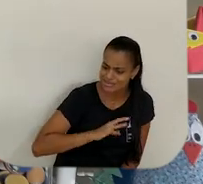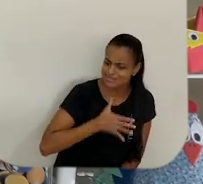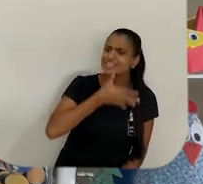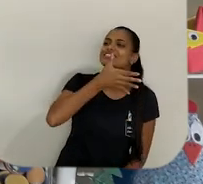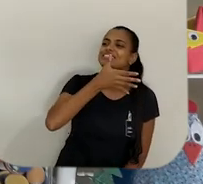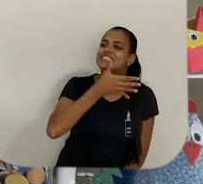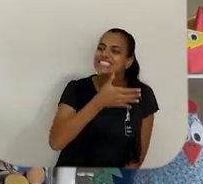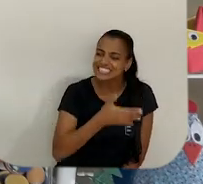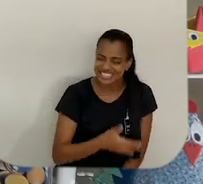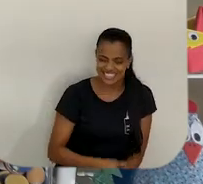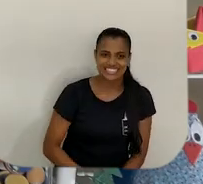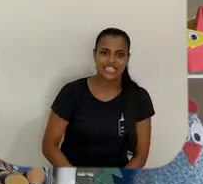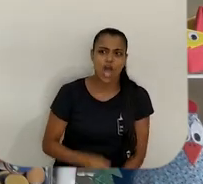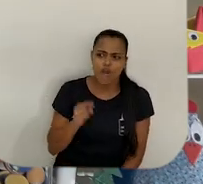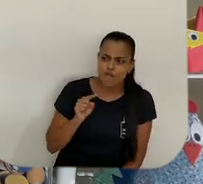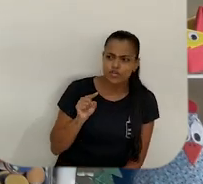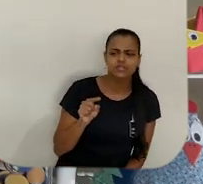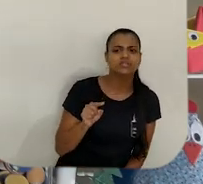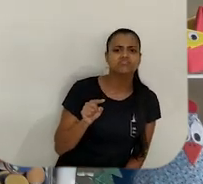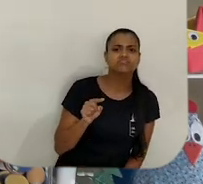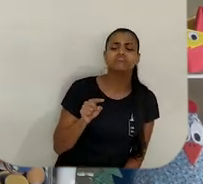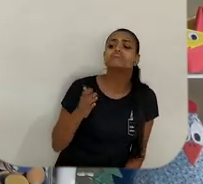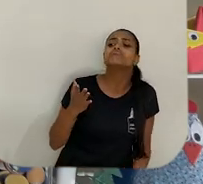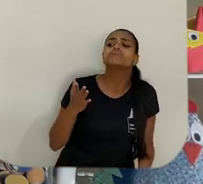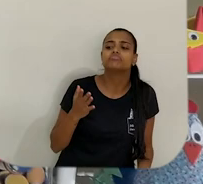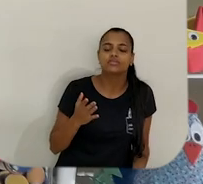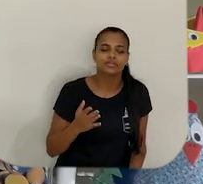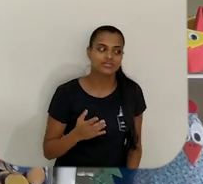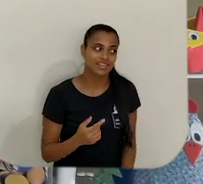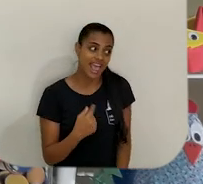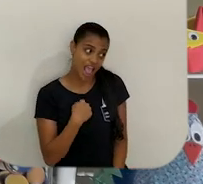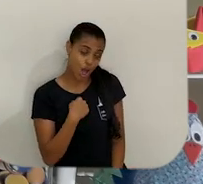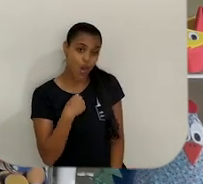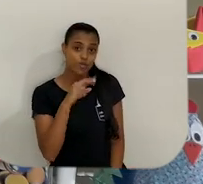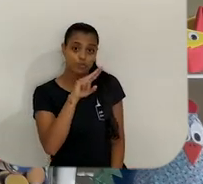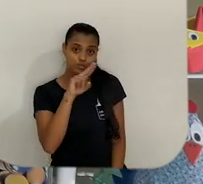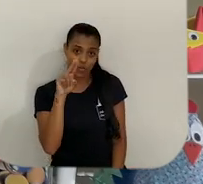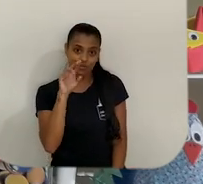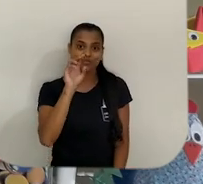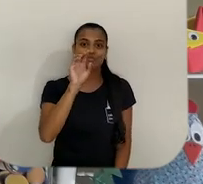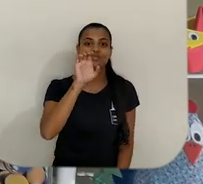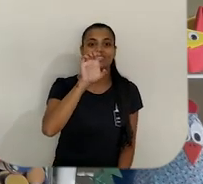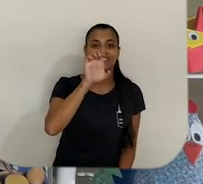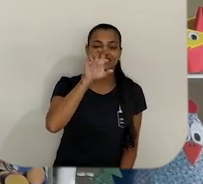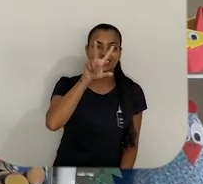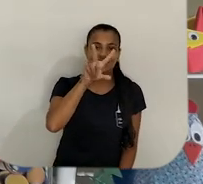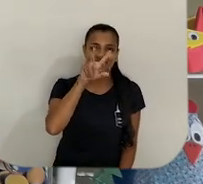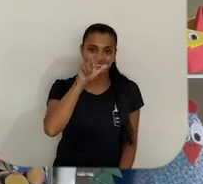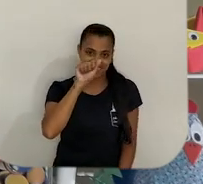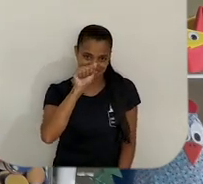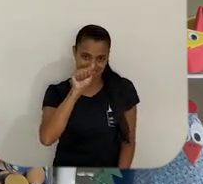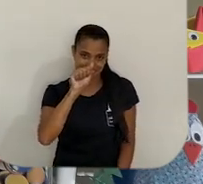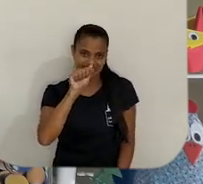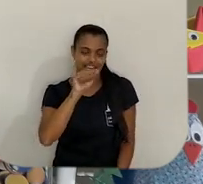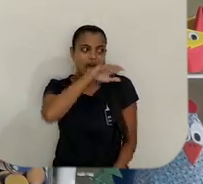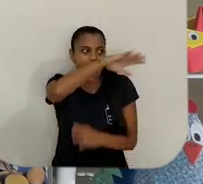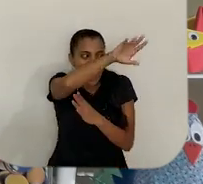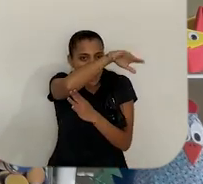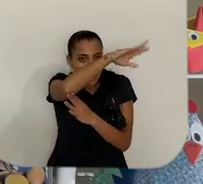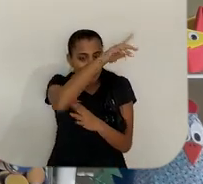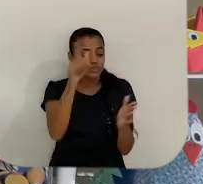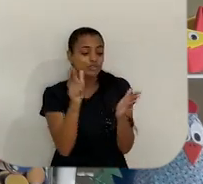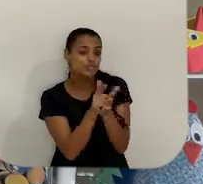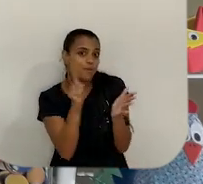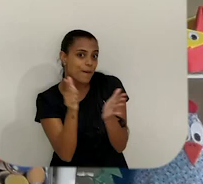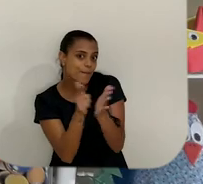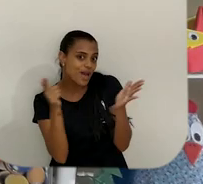sei das suas aventuras e você quem é eu sou eva a Elefantinho